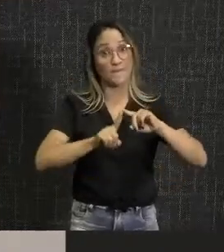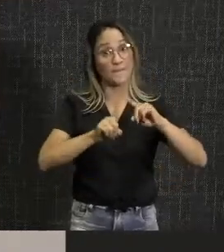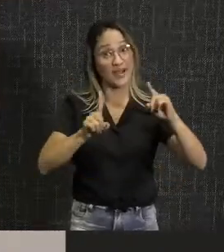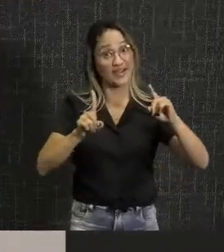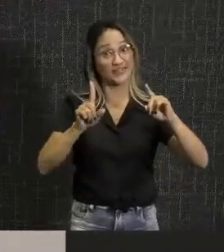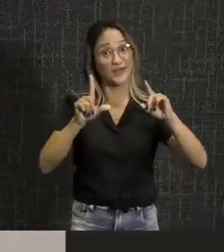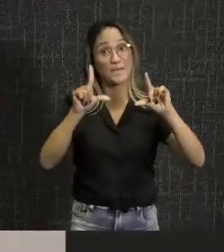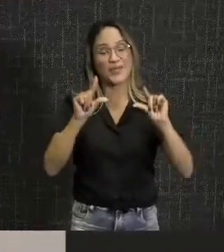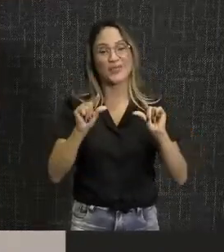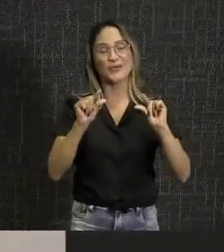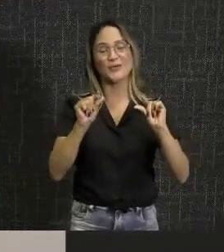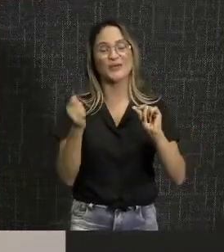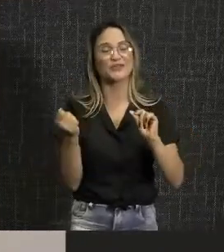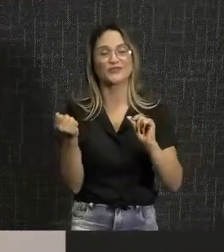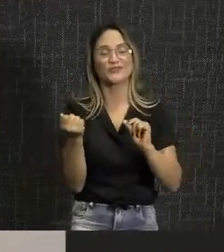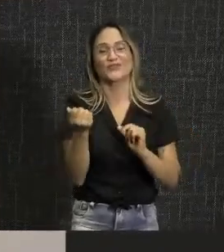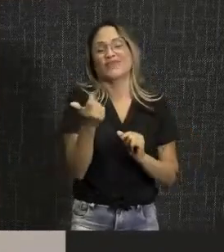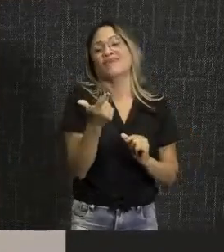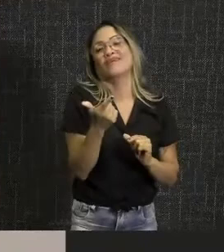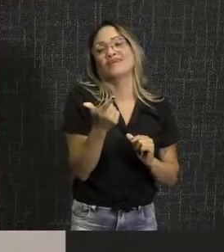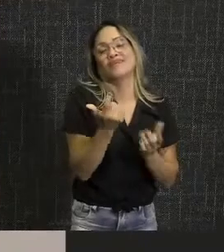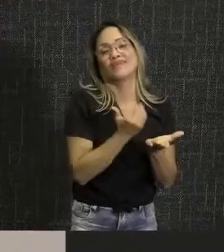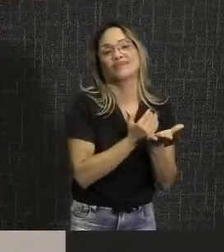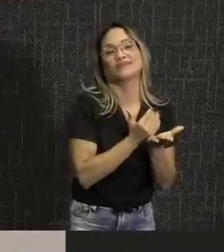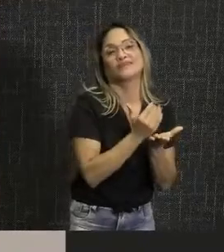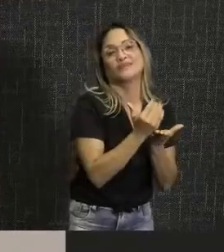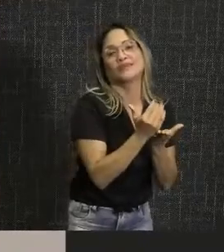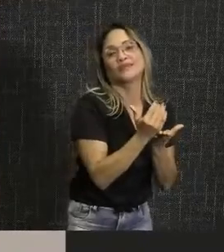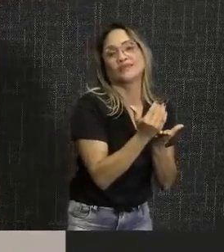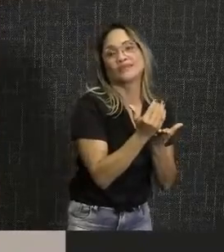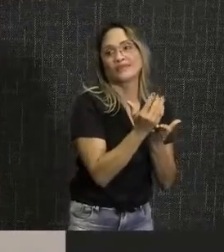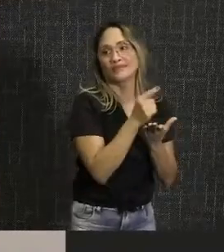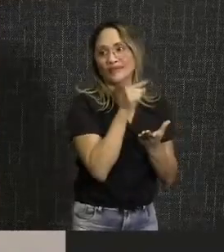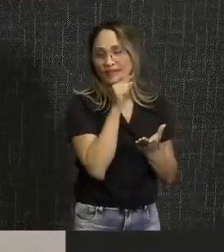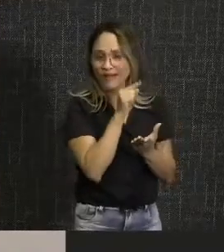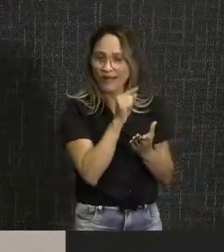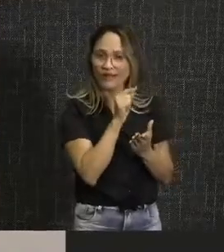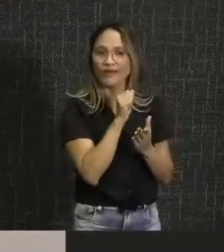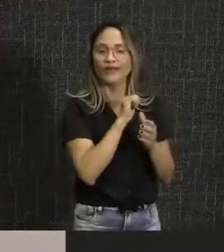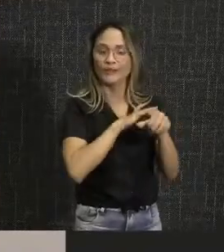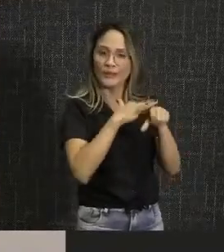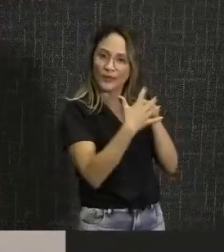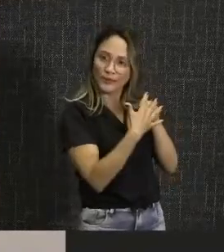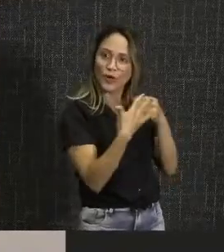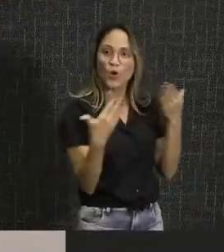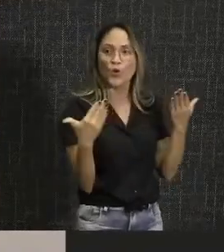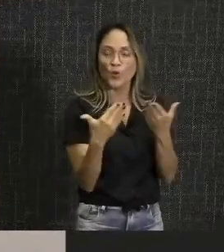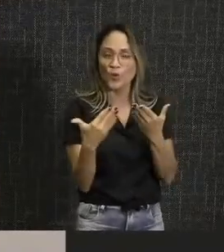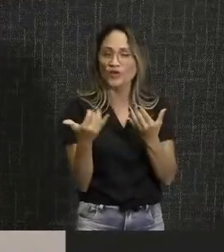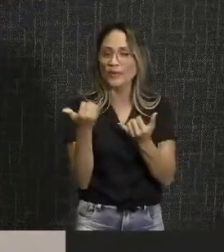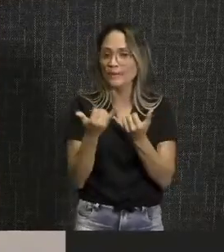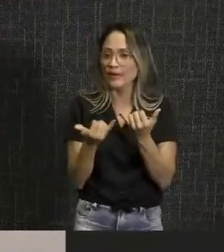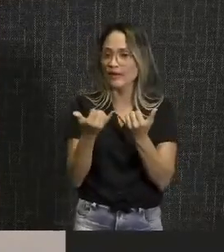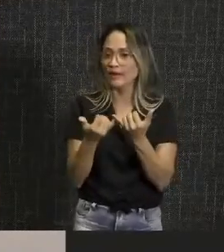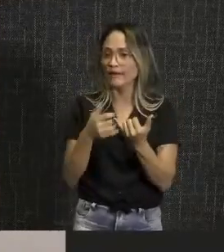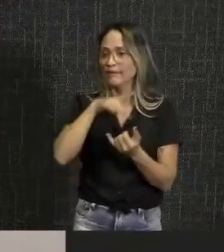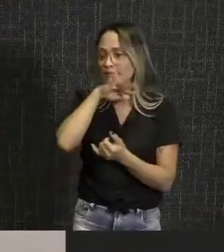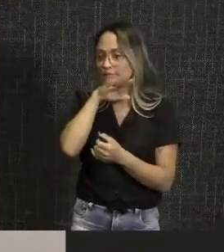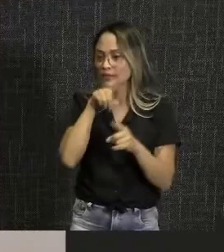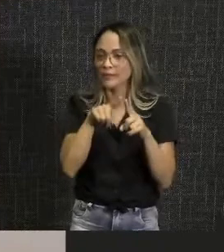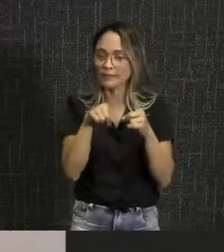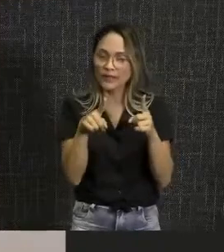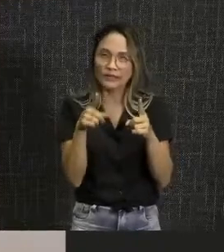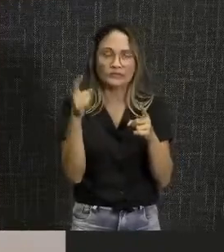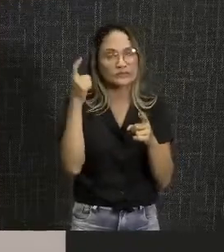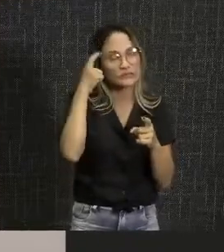os cenários iniciais, né, que hoje parecem pessimistas, mas tinham cenários aí que chegaram,